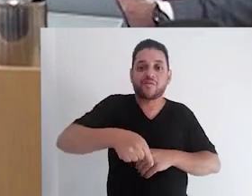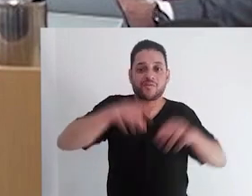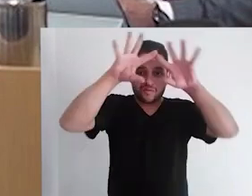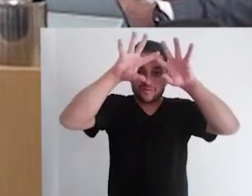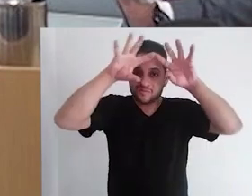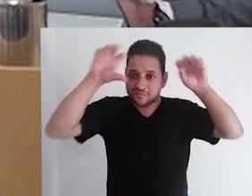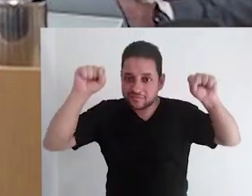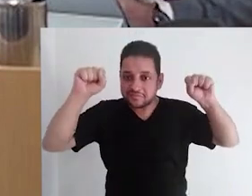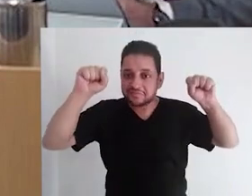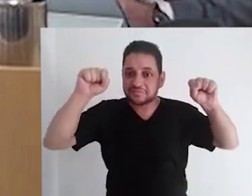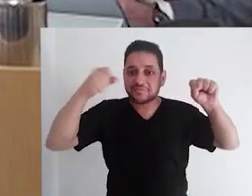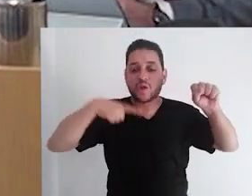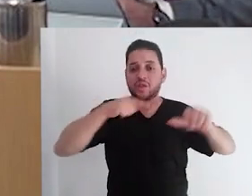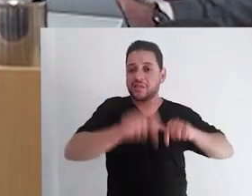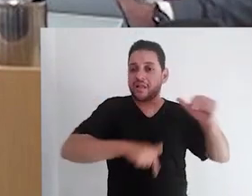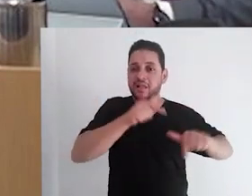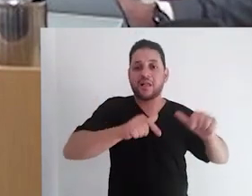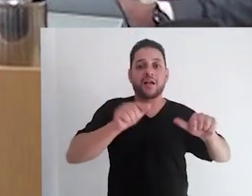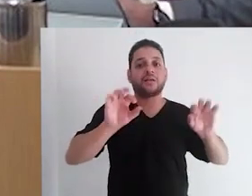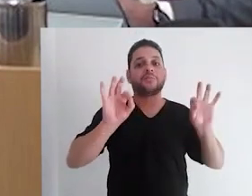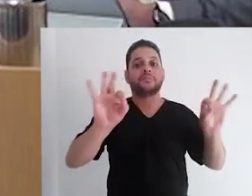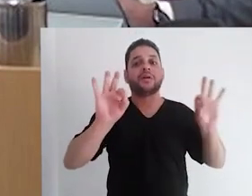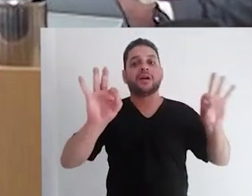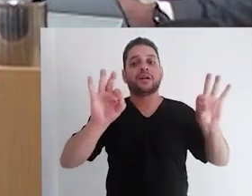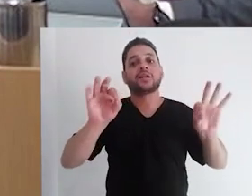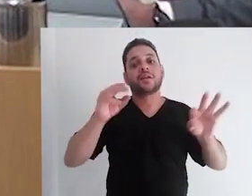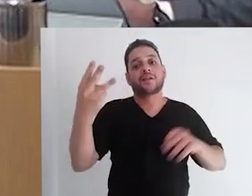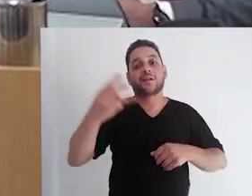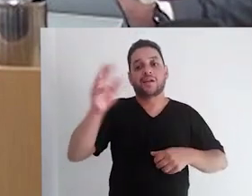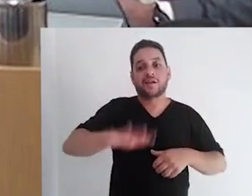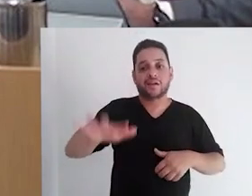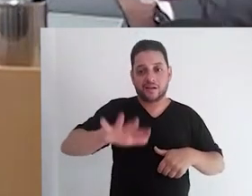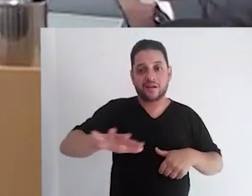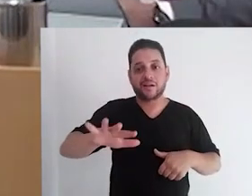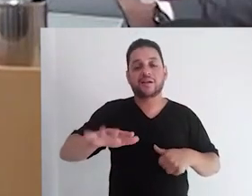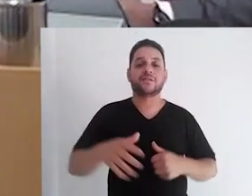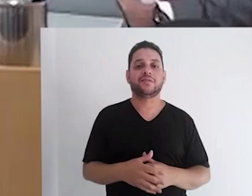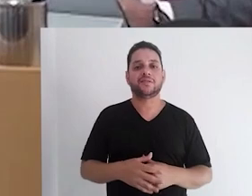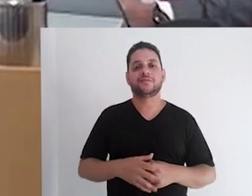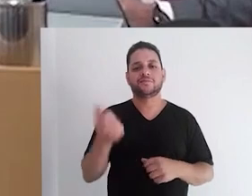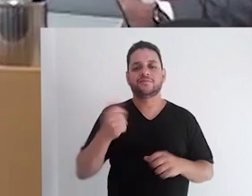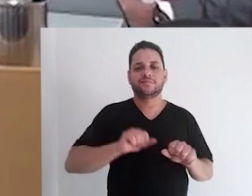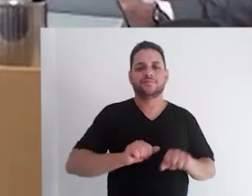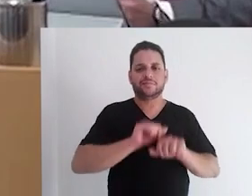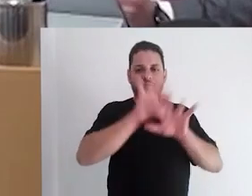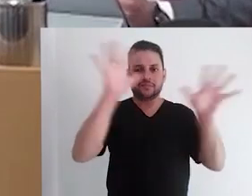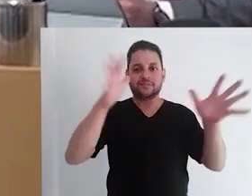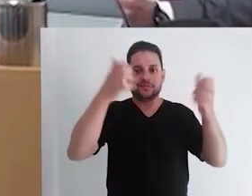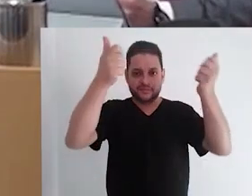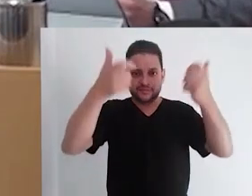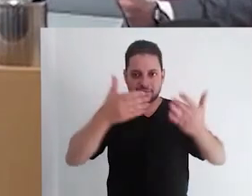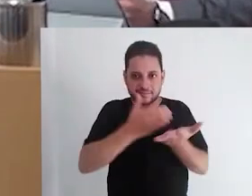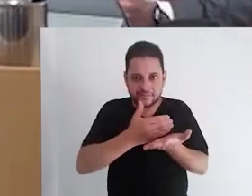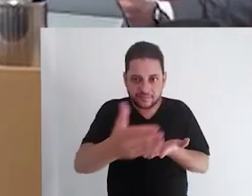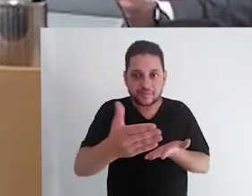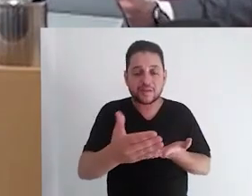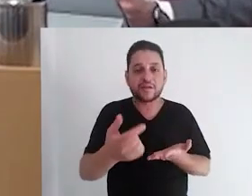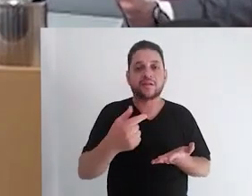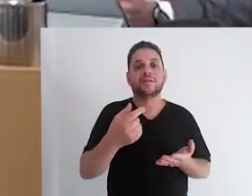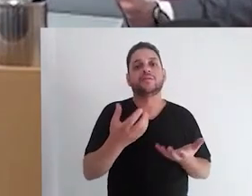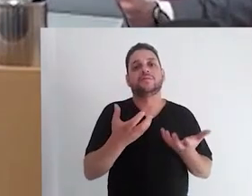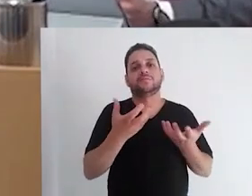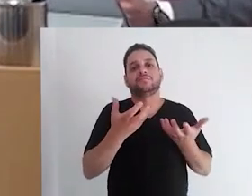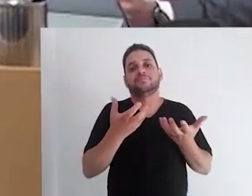tão importantes para a Justiça Federal da Terceira Região. Feitos esses esclarecimentos, esses registros iniciais, eu gostaria de